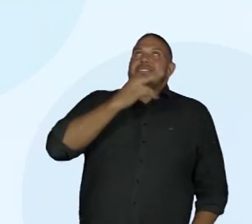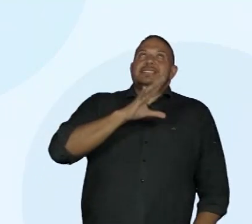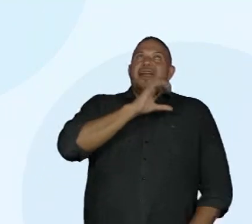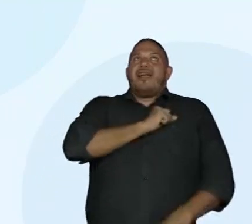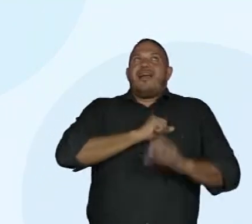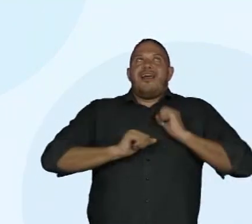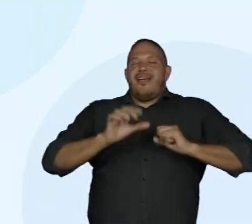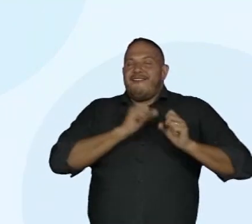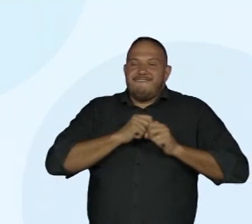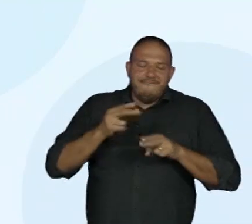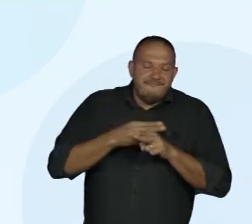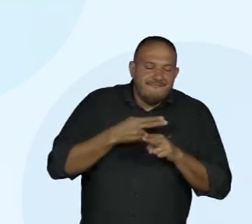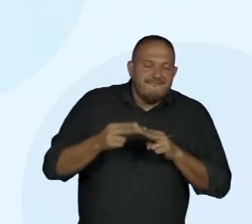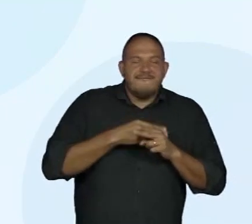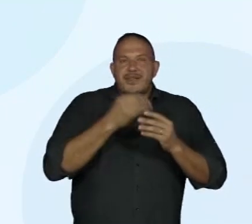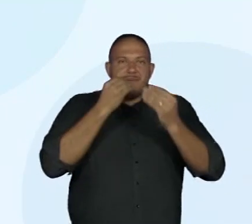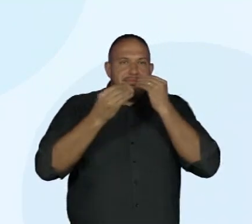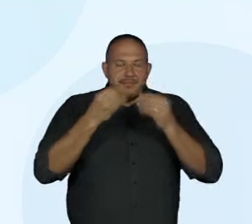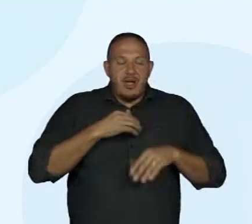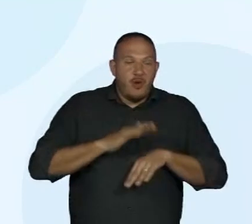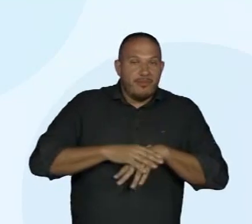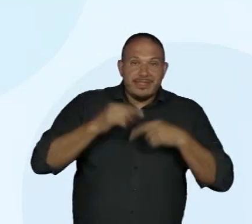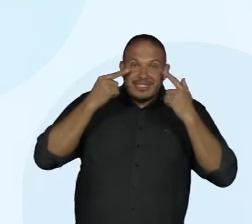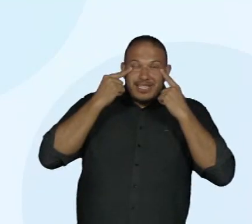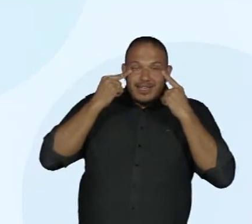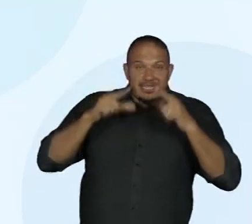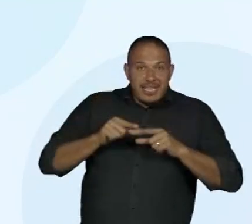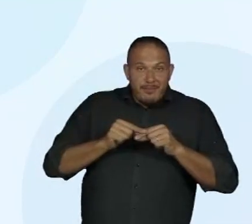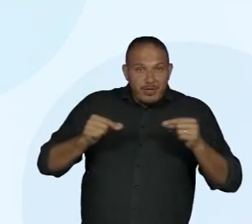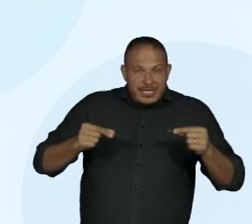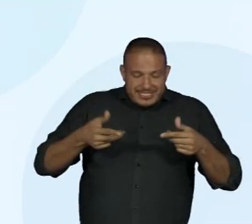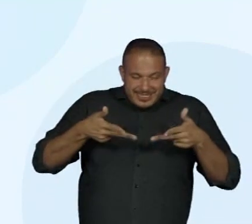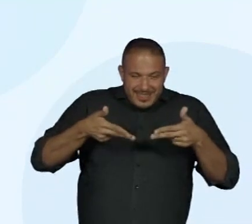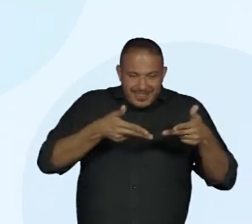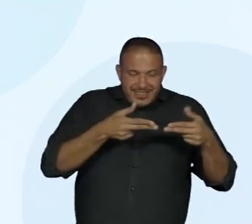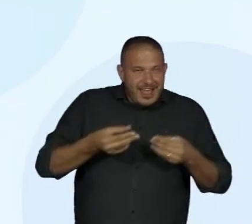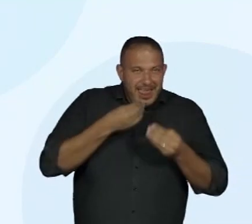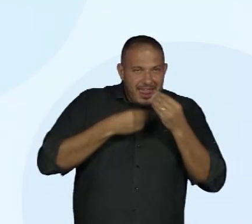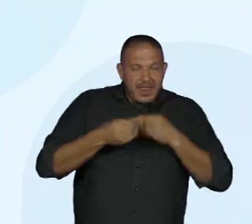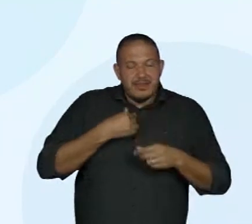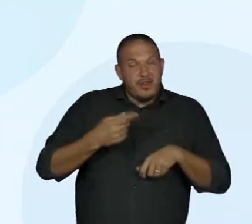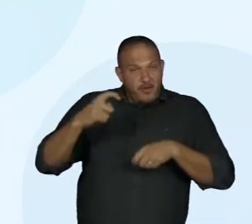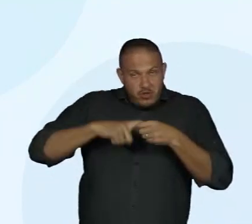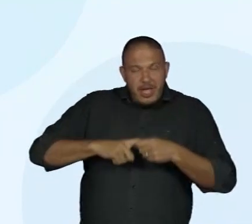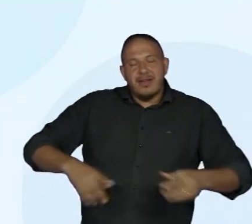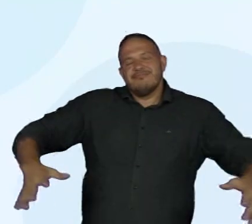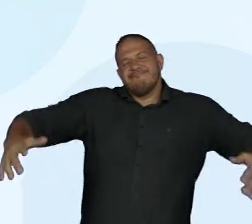chocolate e comida japonesa e abraçar meus amigos quando as coisas reabrirem.